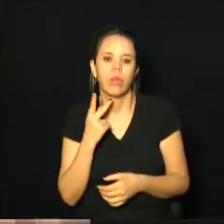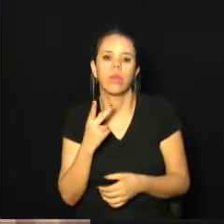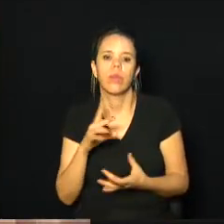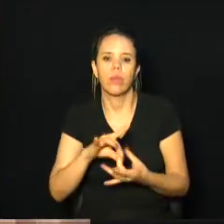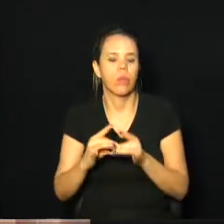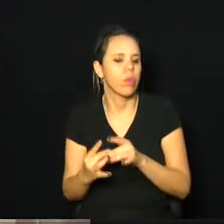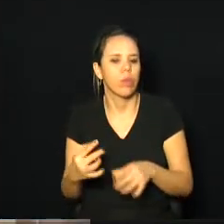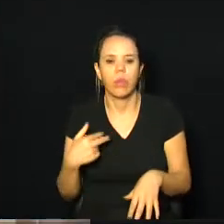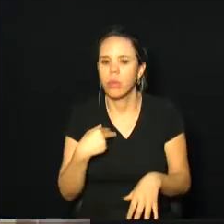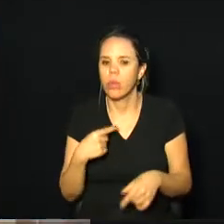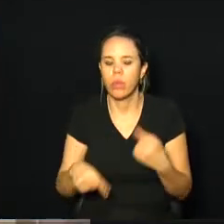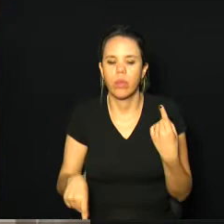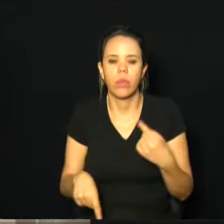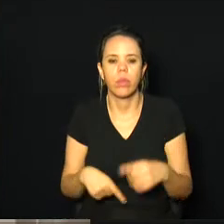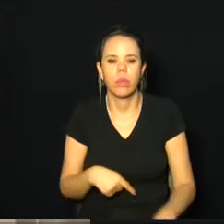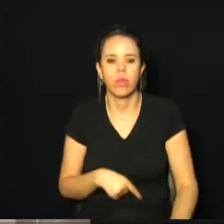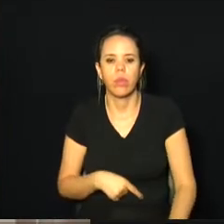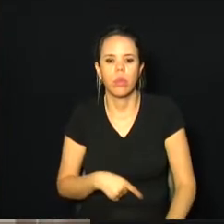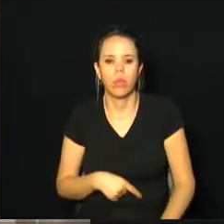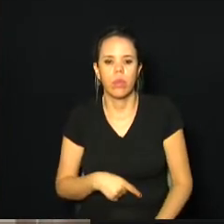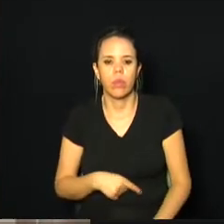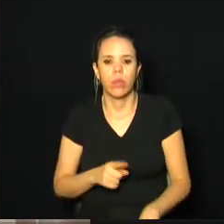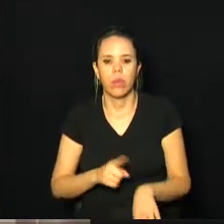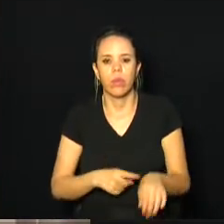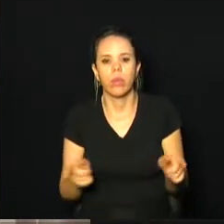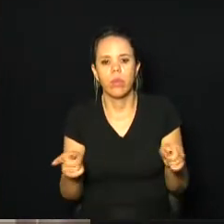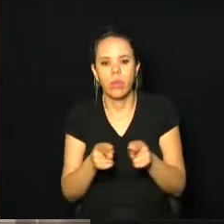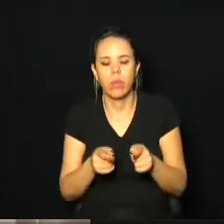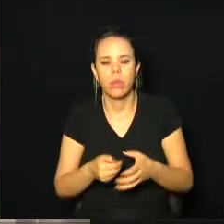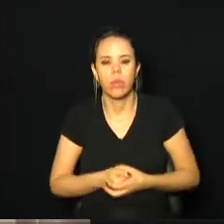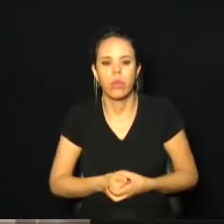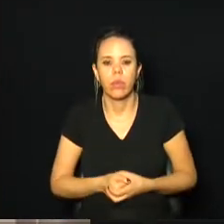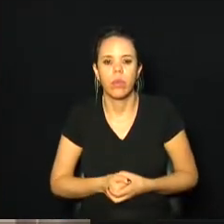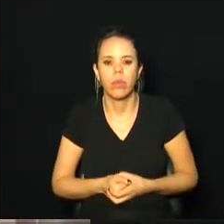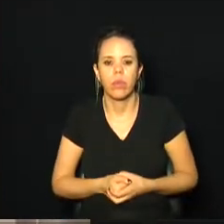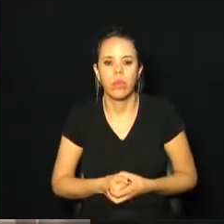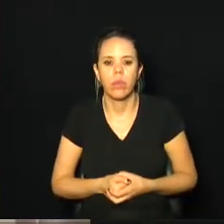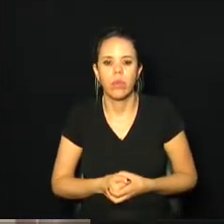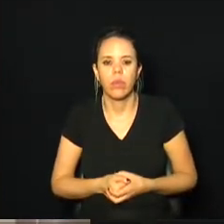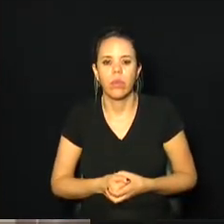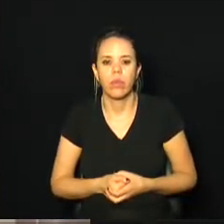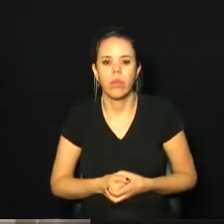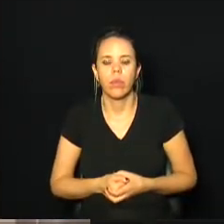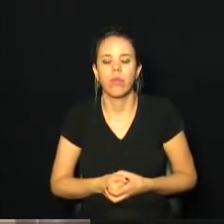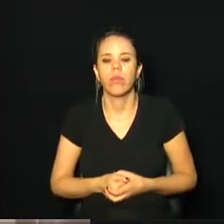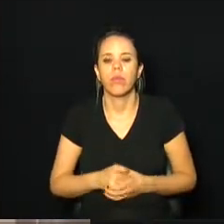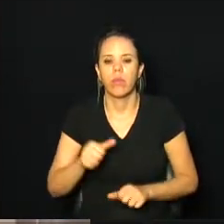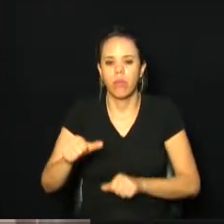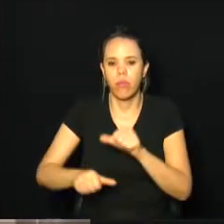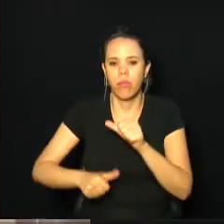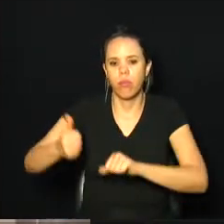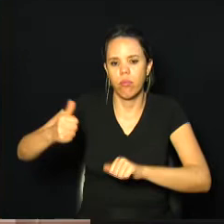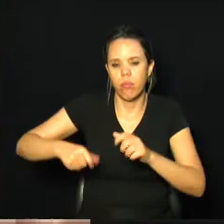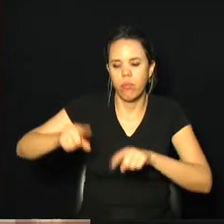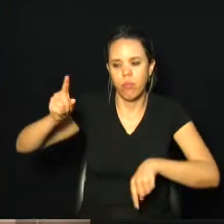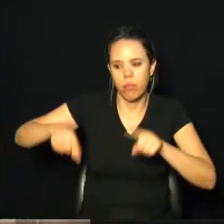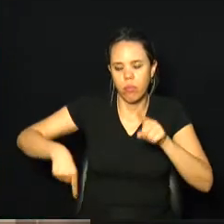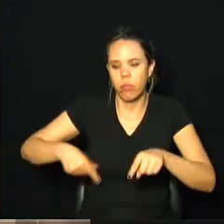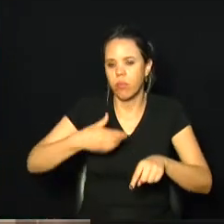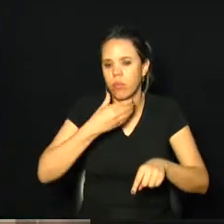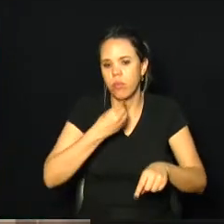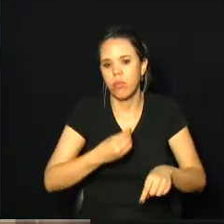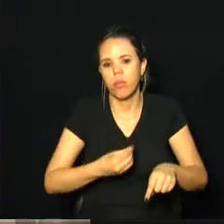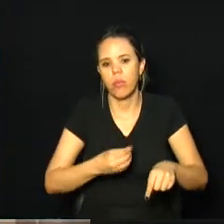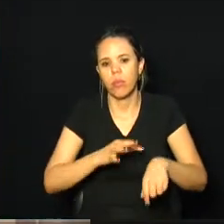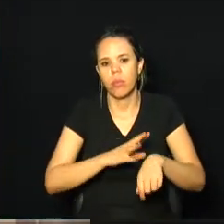Não dá liga, ainda mais com um tempo curto. Os altos e baixos, às vezes o cara está com